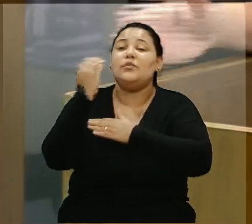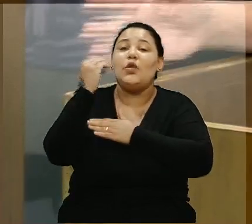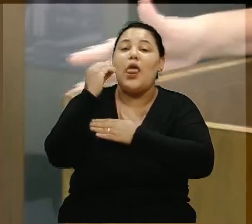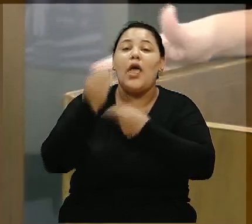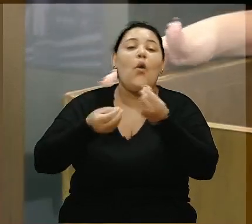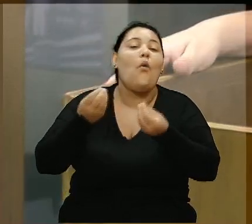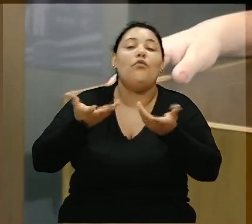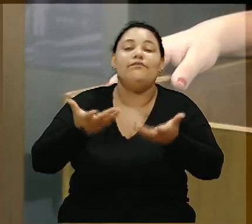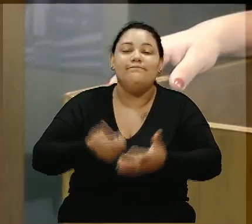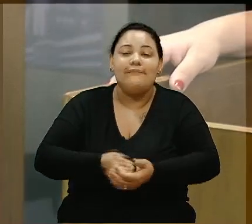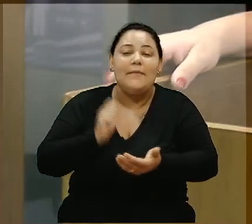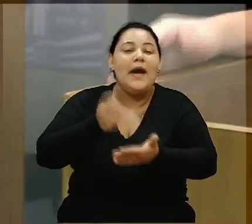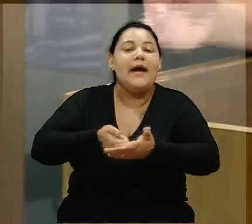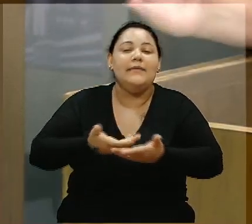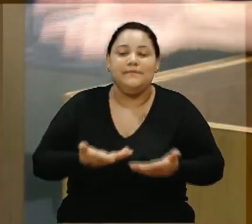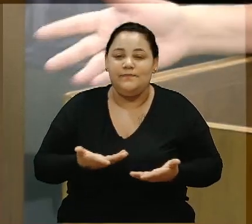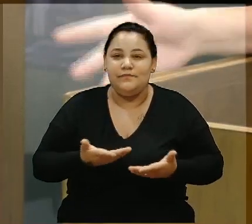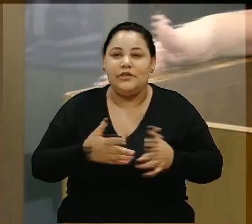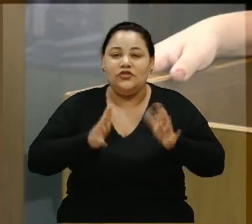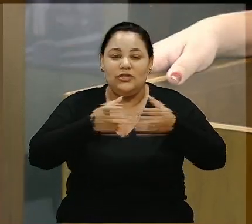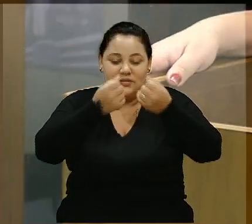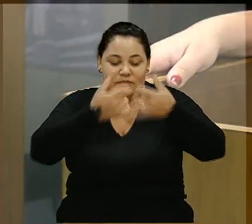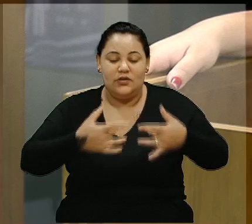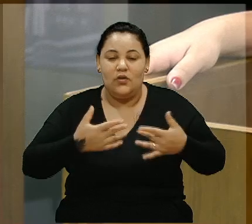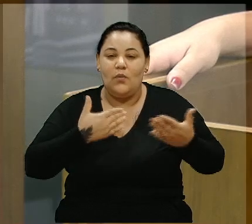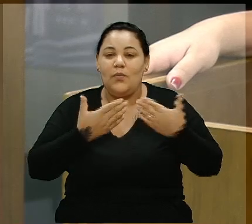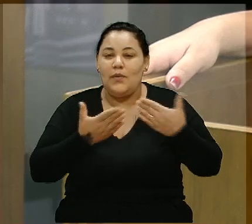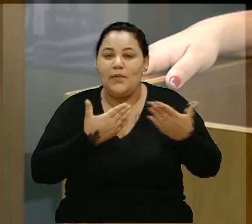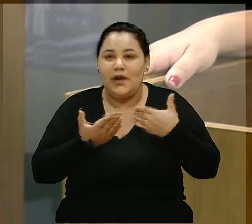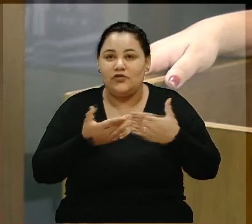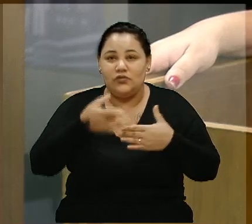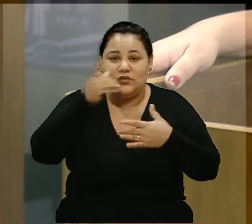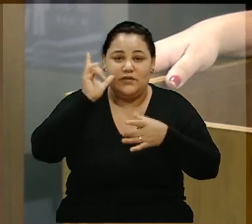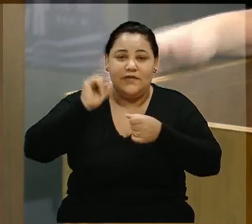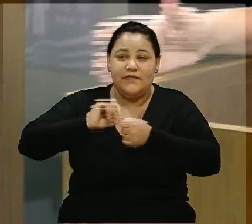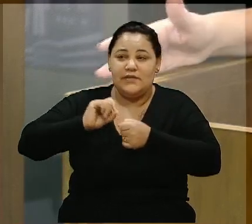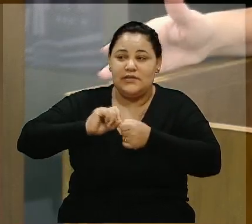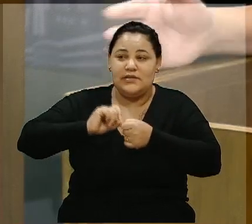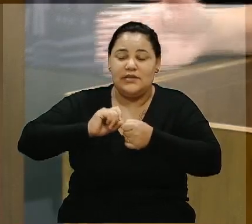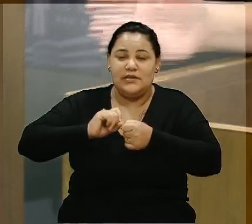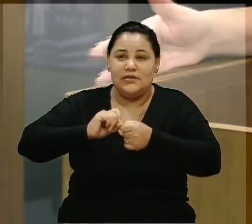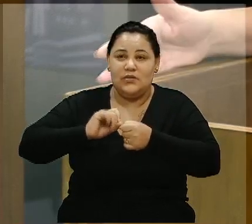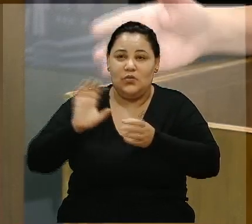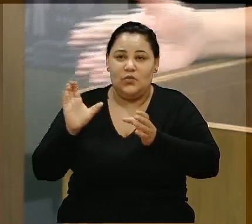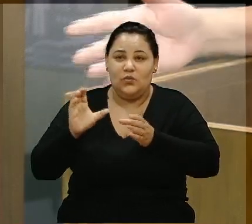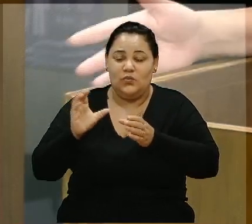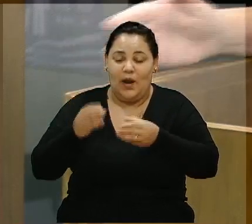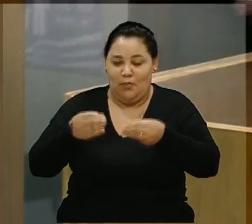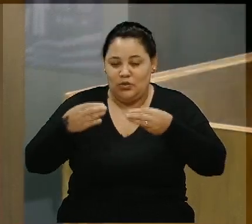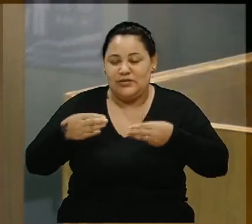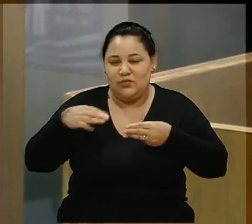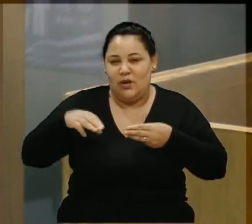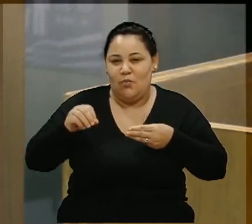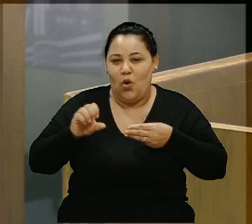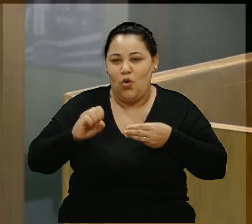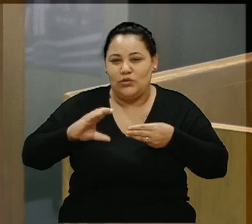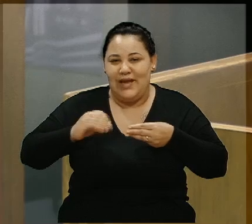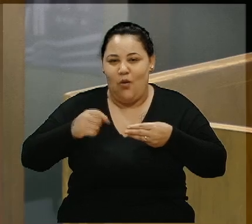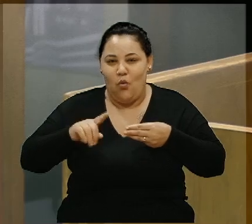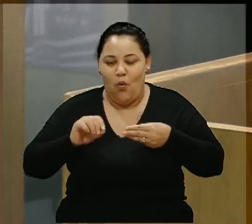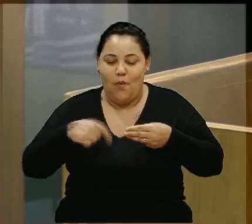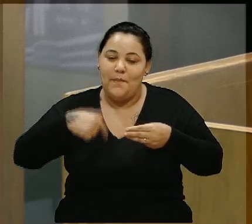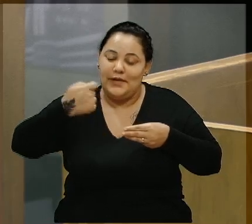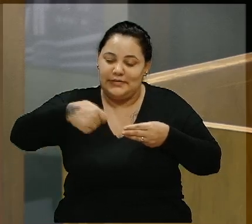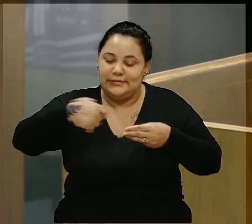gente já adiantou o debate ontem, vai fazer uma moção, enfim, mas eu acredito que essa discussão tem que vir à tona